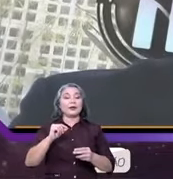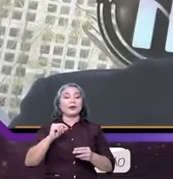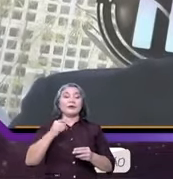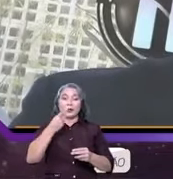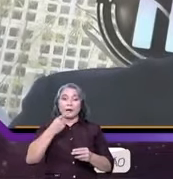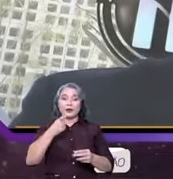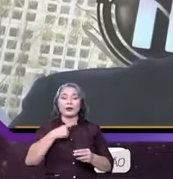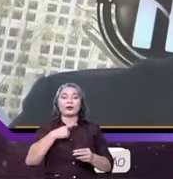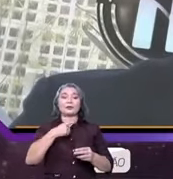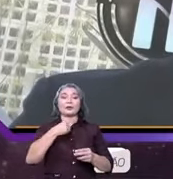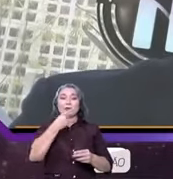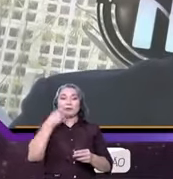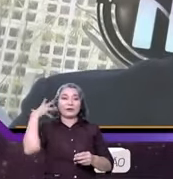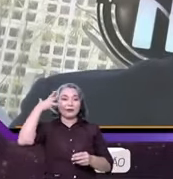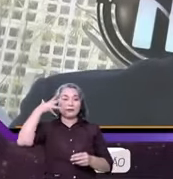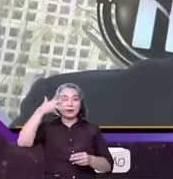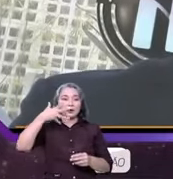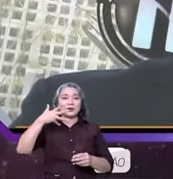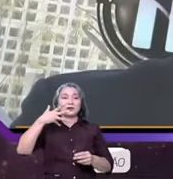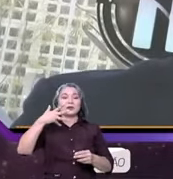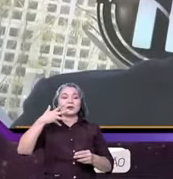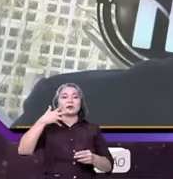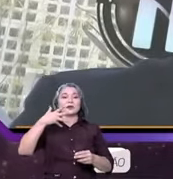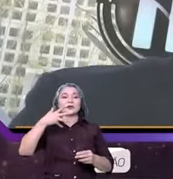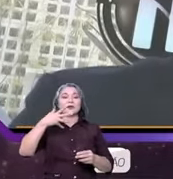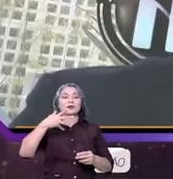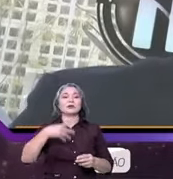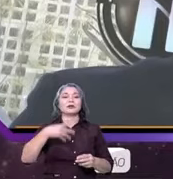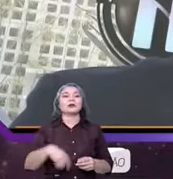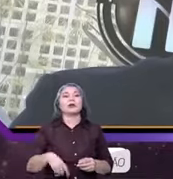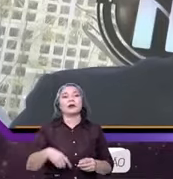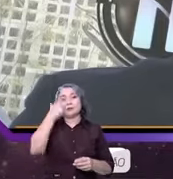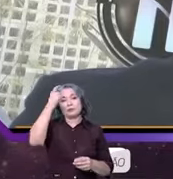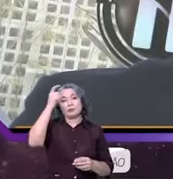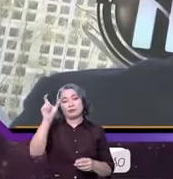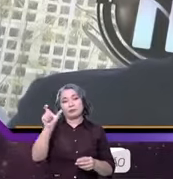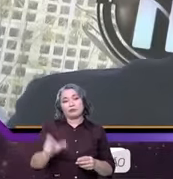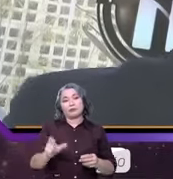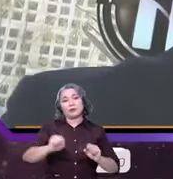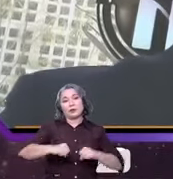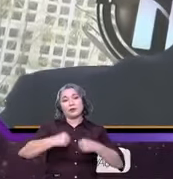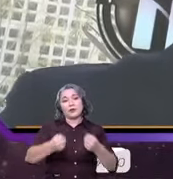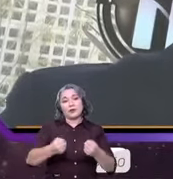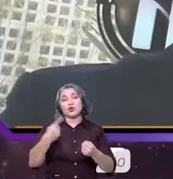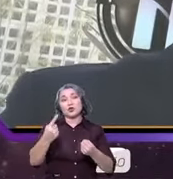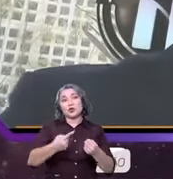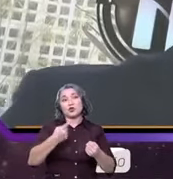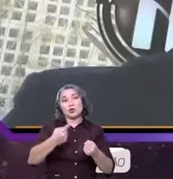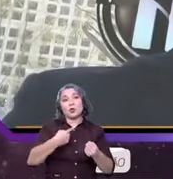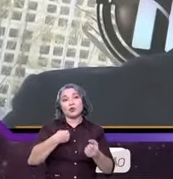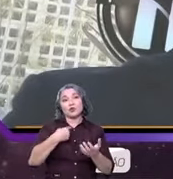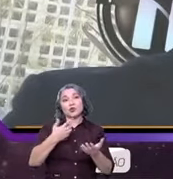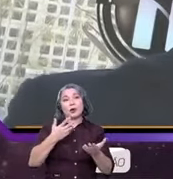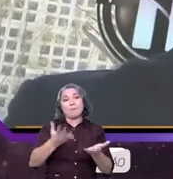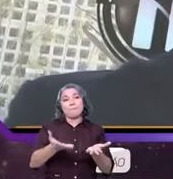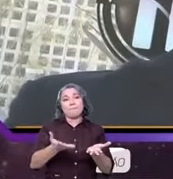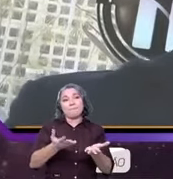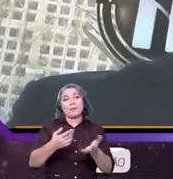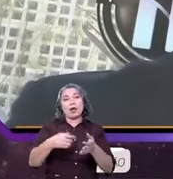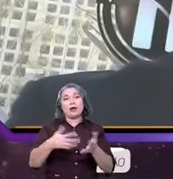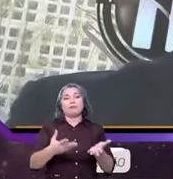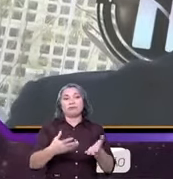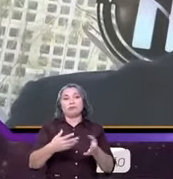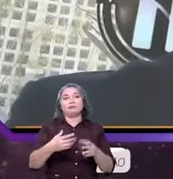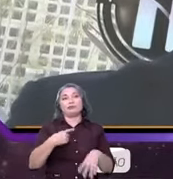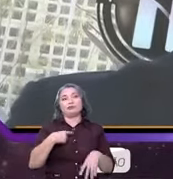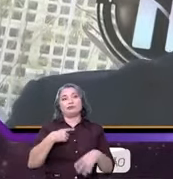ele é defenestrado no Poder Judiciário, principalmente porque nós somos medidos por resultados, como disse o membro do Ministério